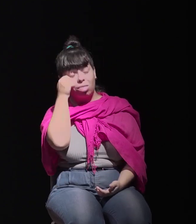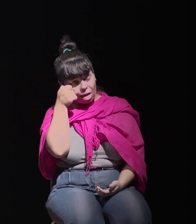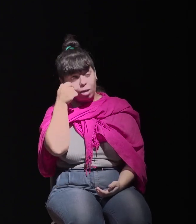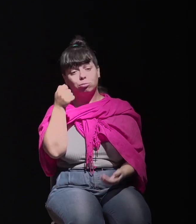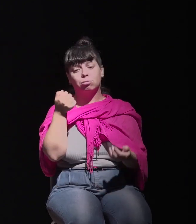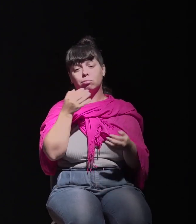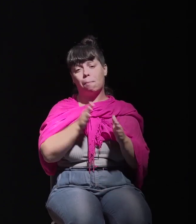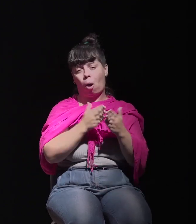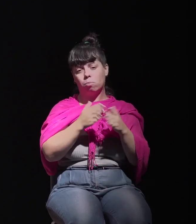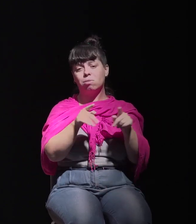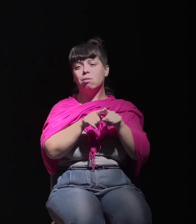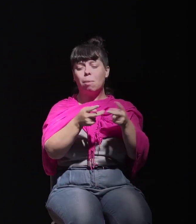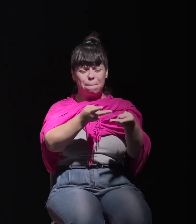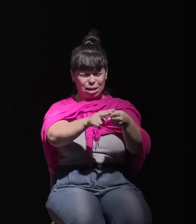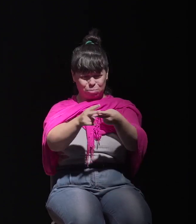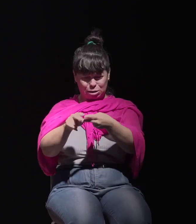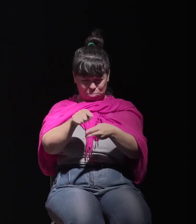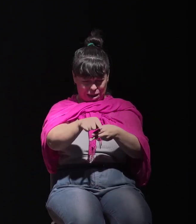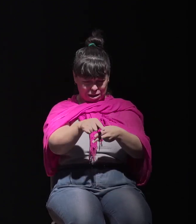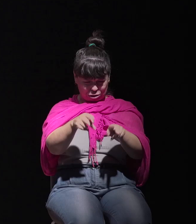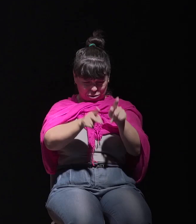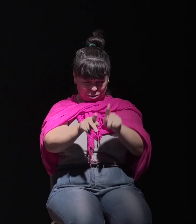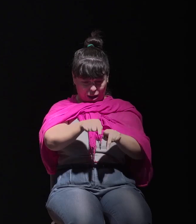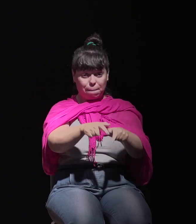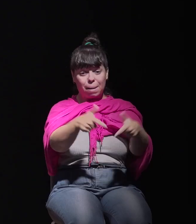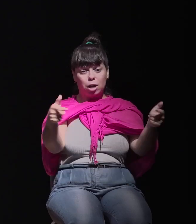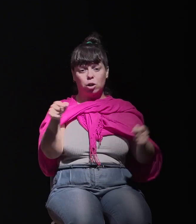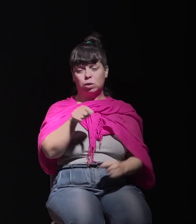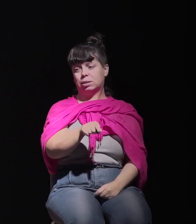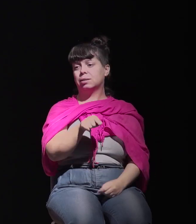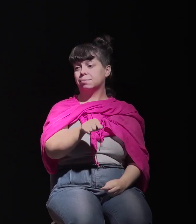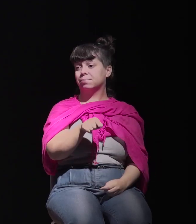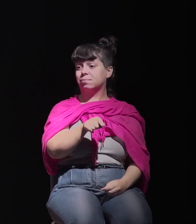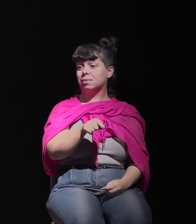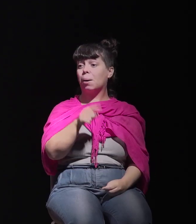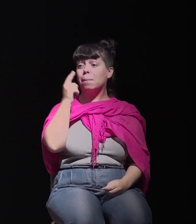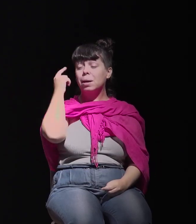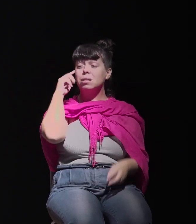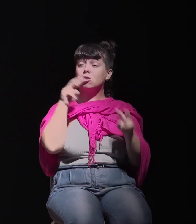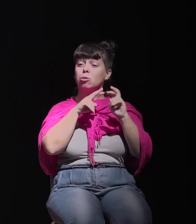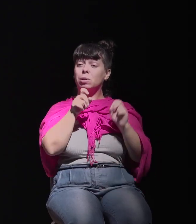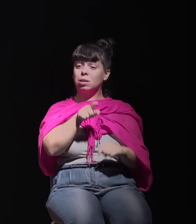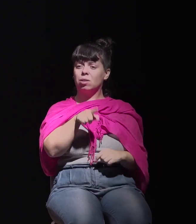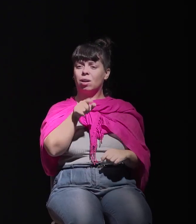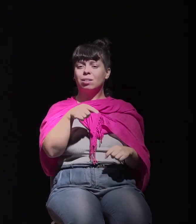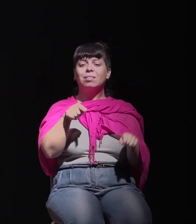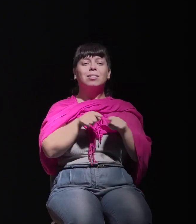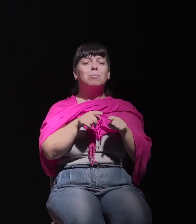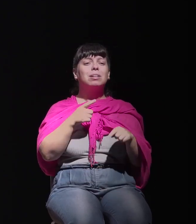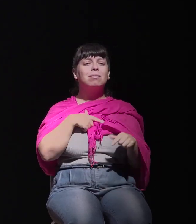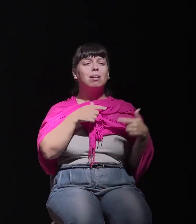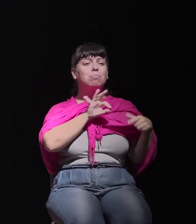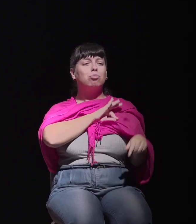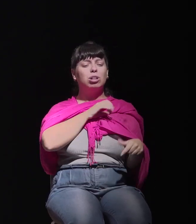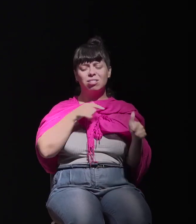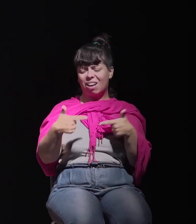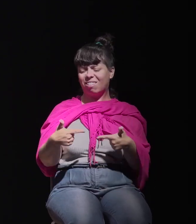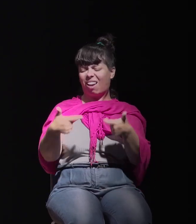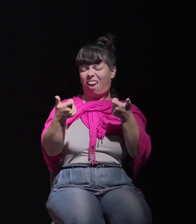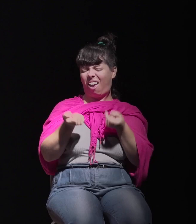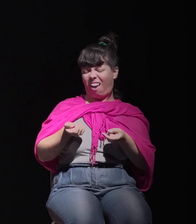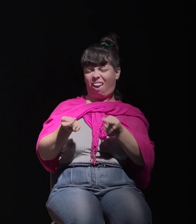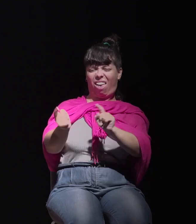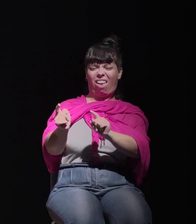encarcerados. Então, pensar sobre isso é pensar na chamada guerra às drogas que a polícia faz e